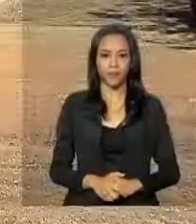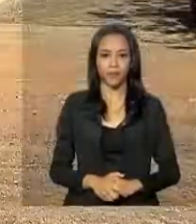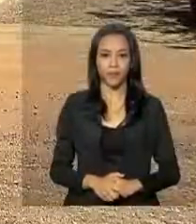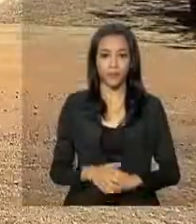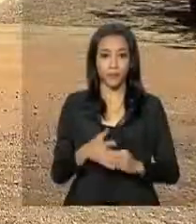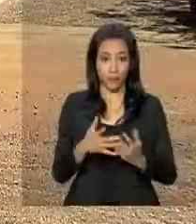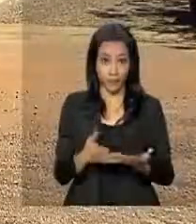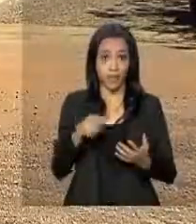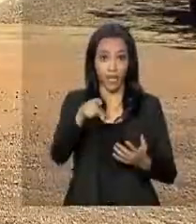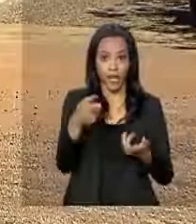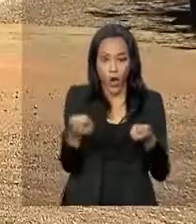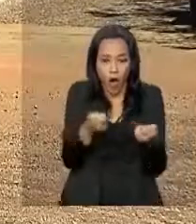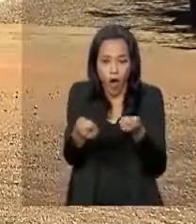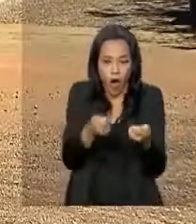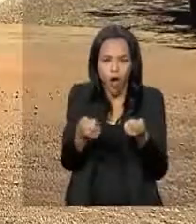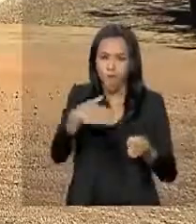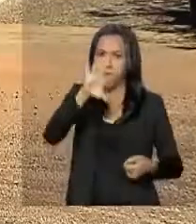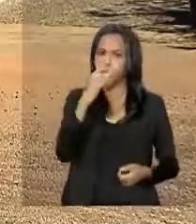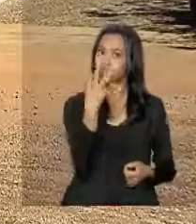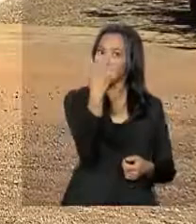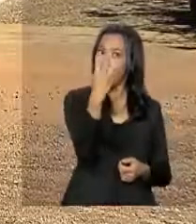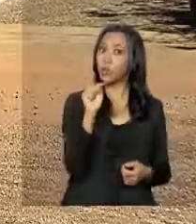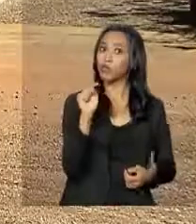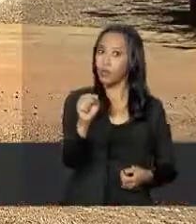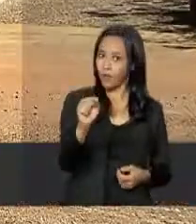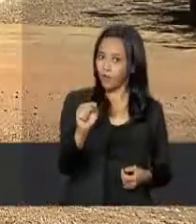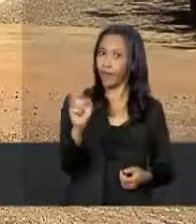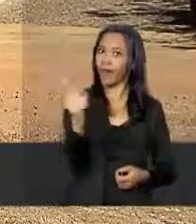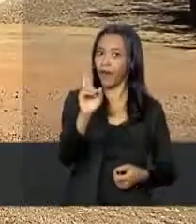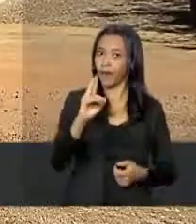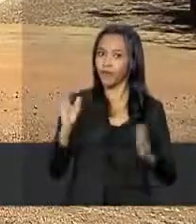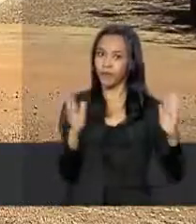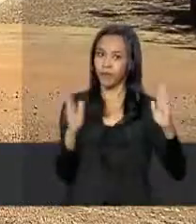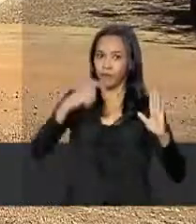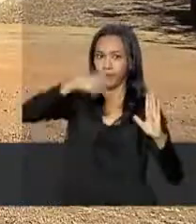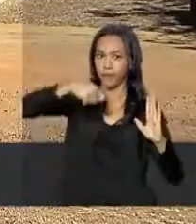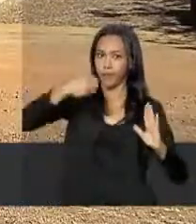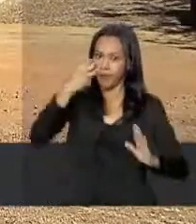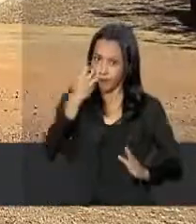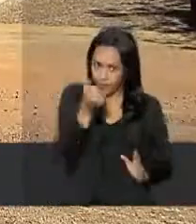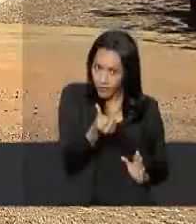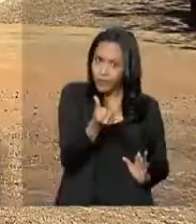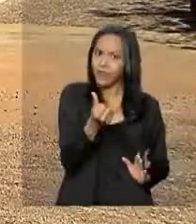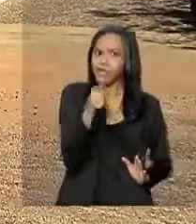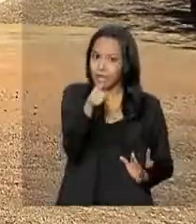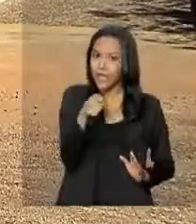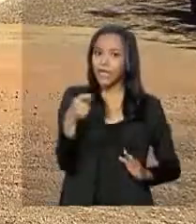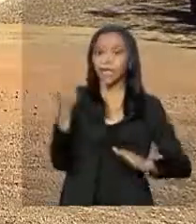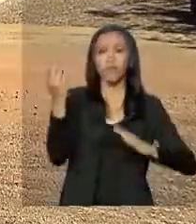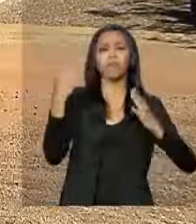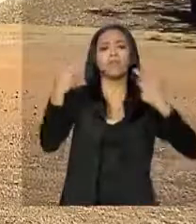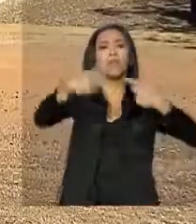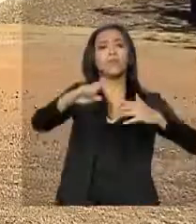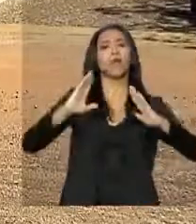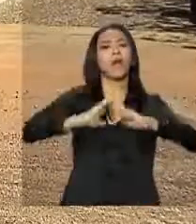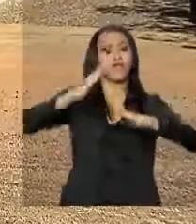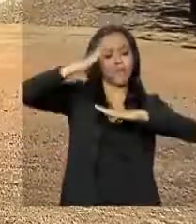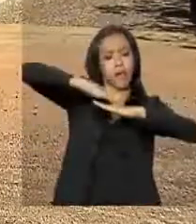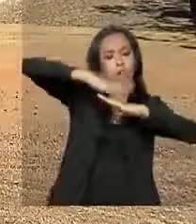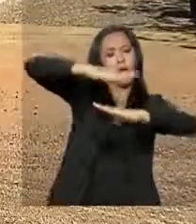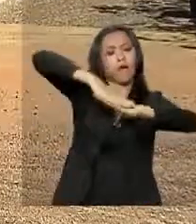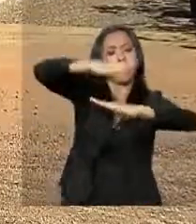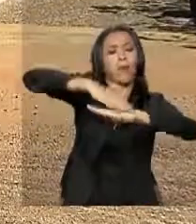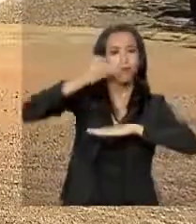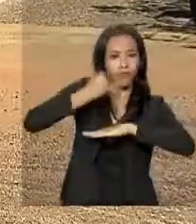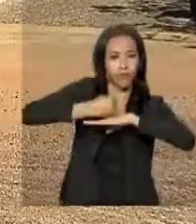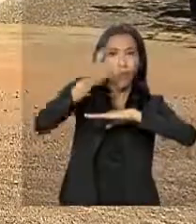Uma economia de mais de R$4.000 nos últimos 6 meses. Depois da instalação de 22 painéis solares nesta residência, o